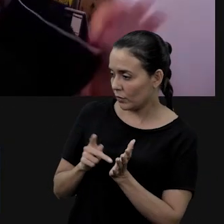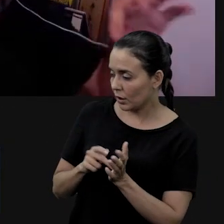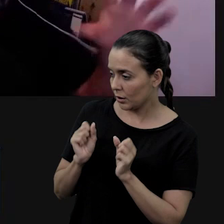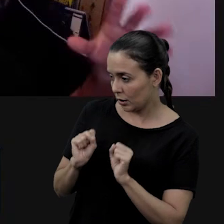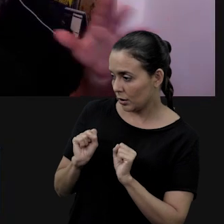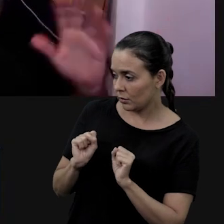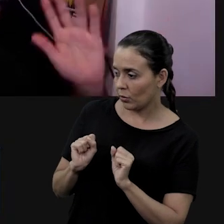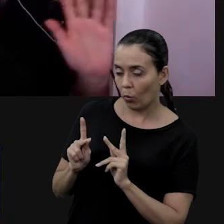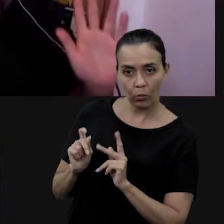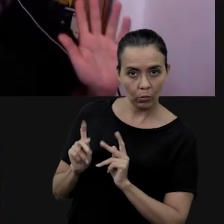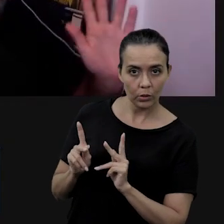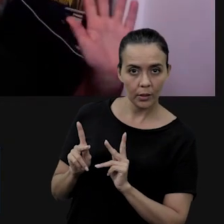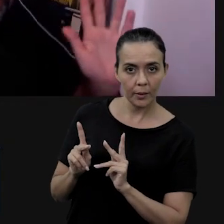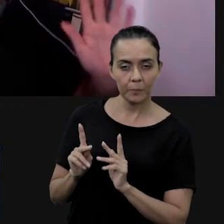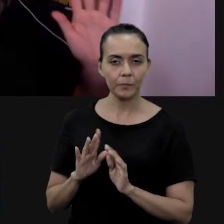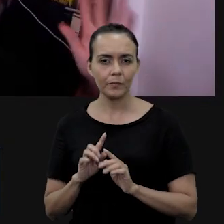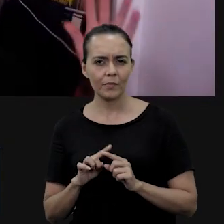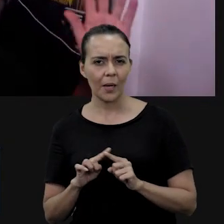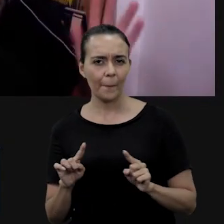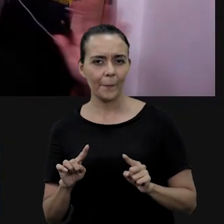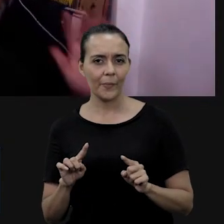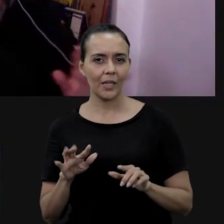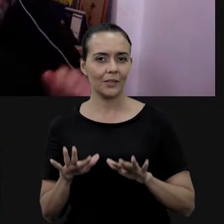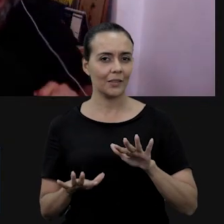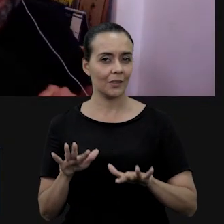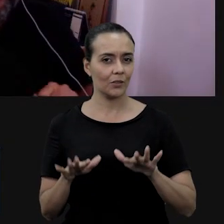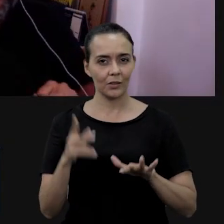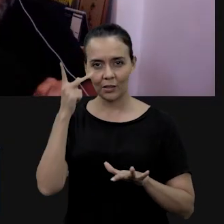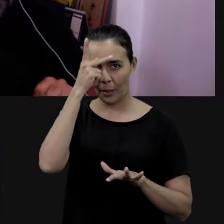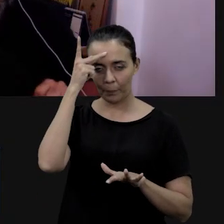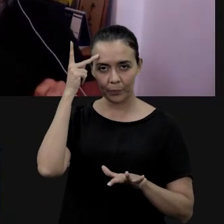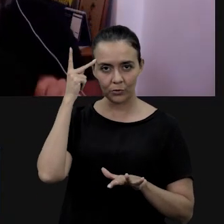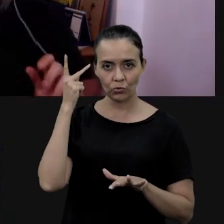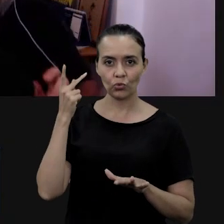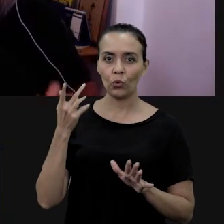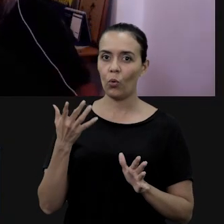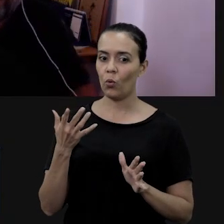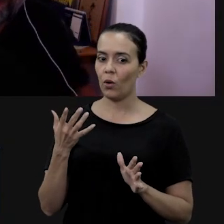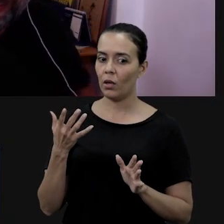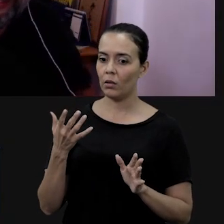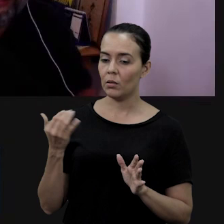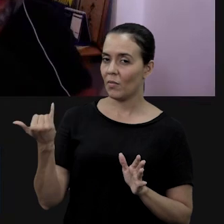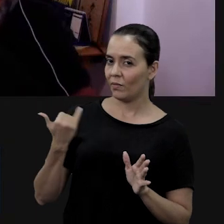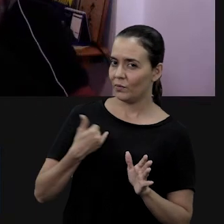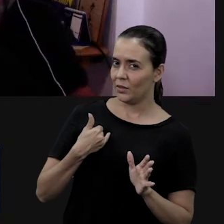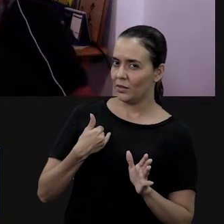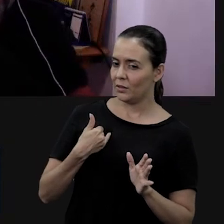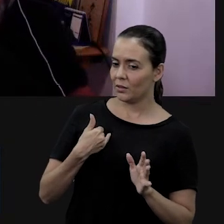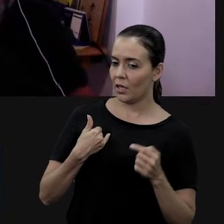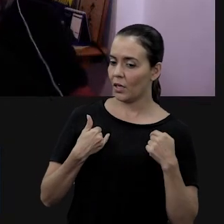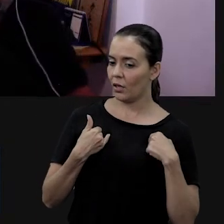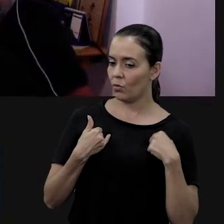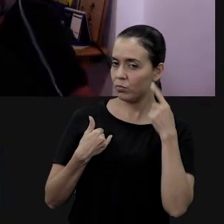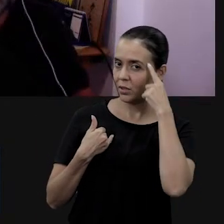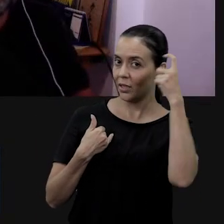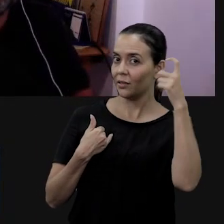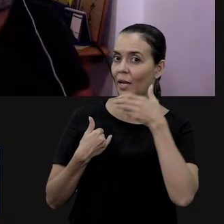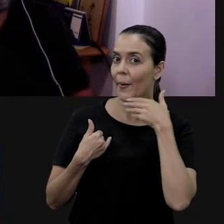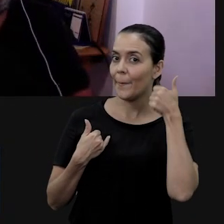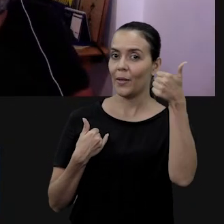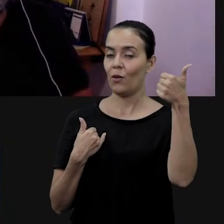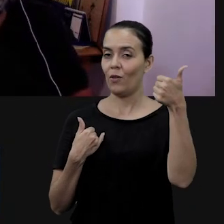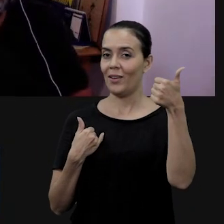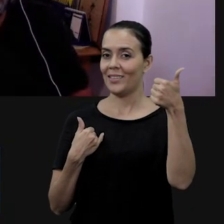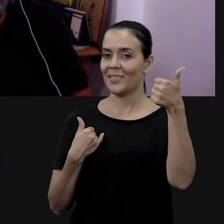fazer assim, assado. Eu, ótimo, sim, sim, vamos fazer. Mas às vezes o que ela está me propondo pode não ser a